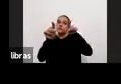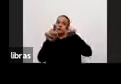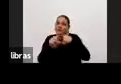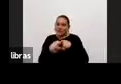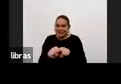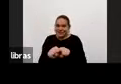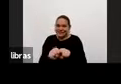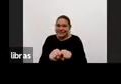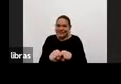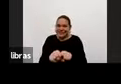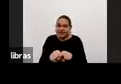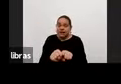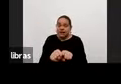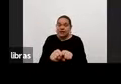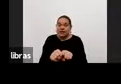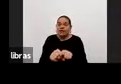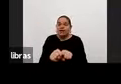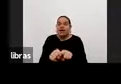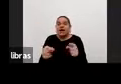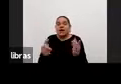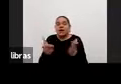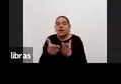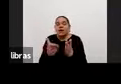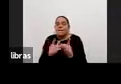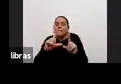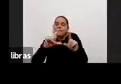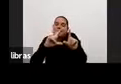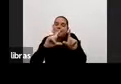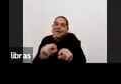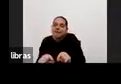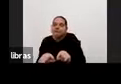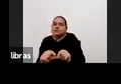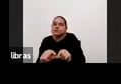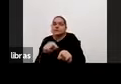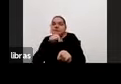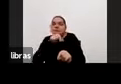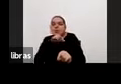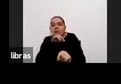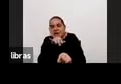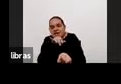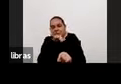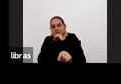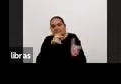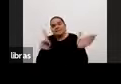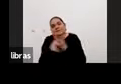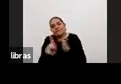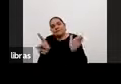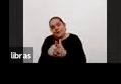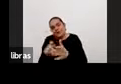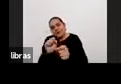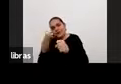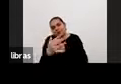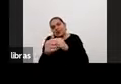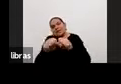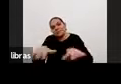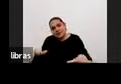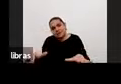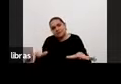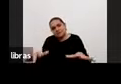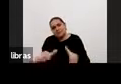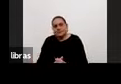menos agressiva, menos lesiva, menos desorganizadora que é a atual, no tema do